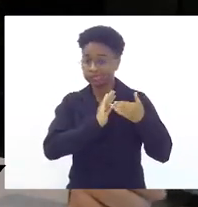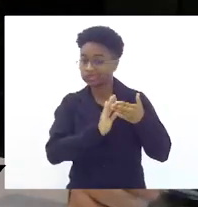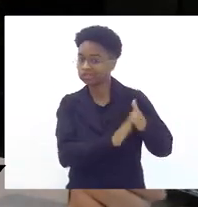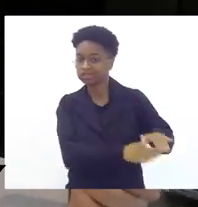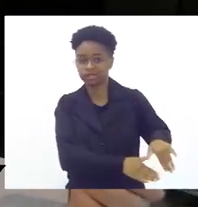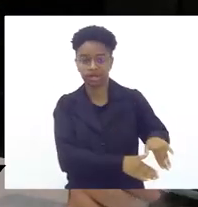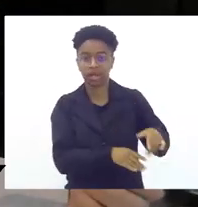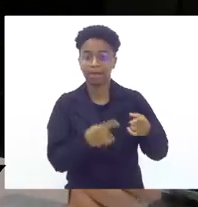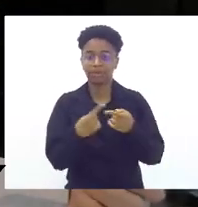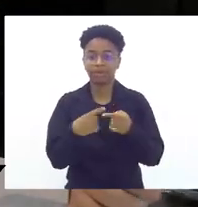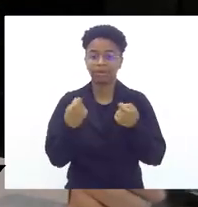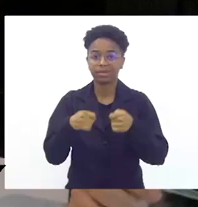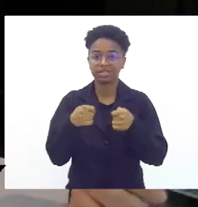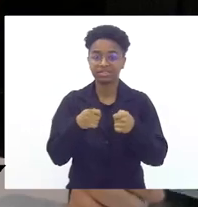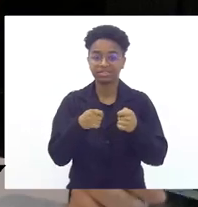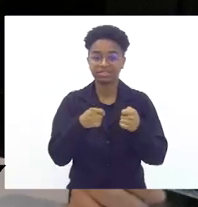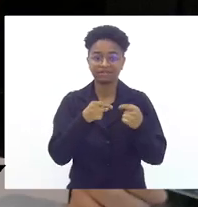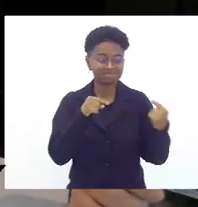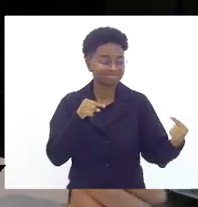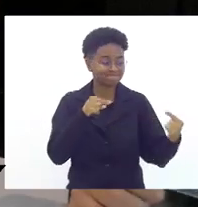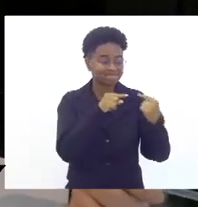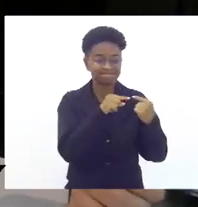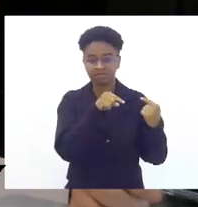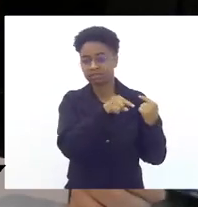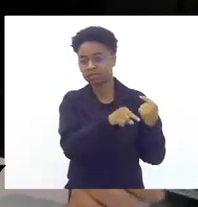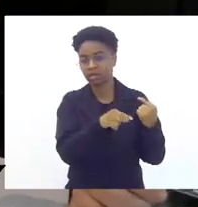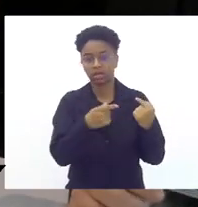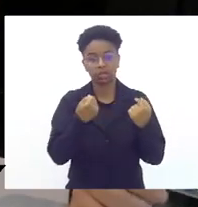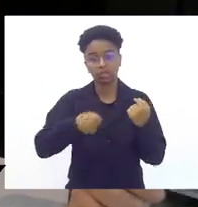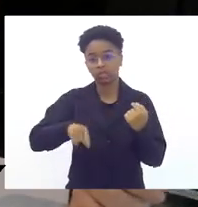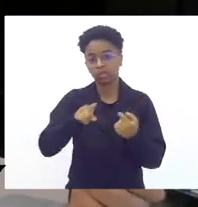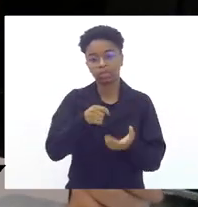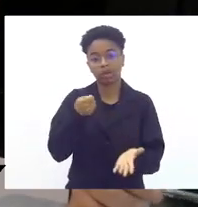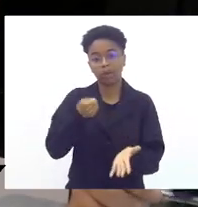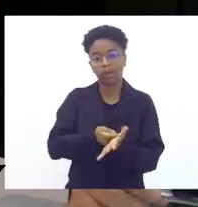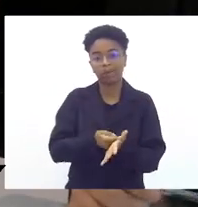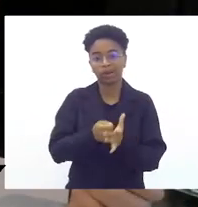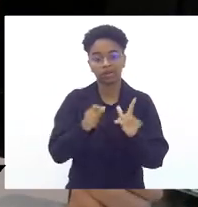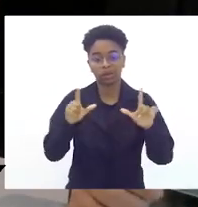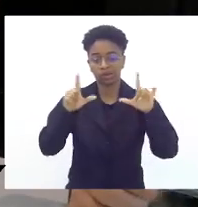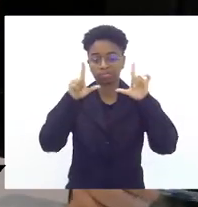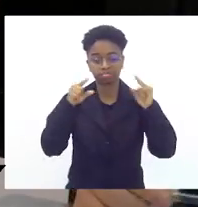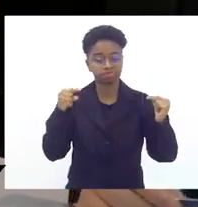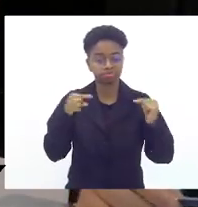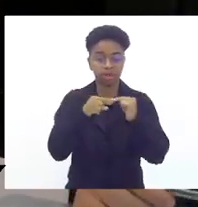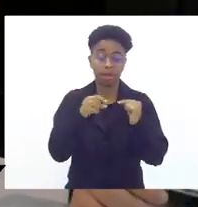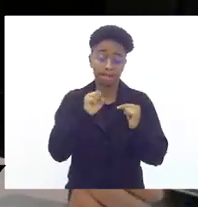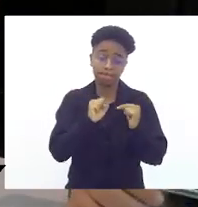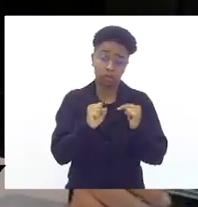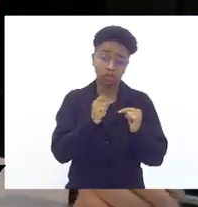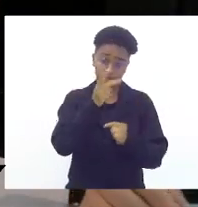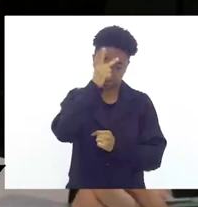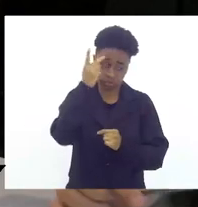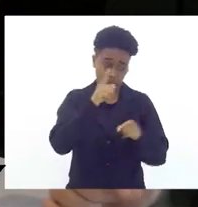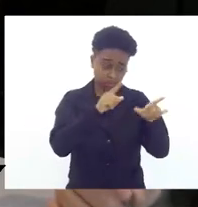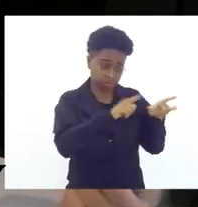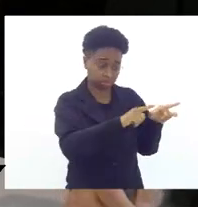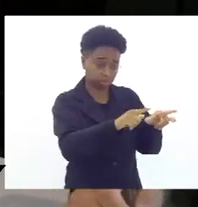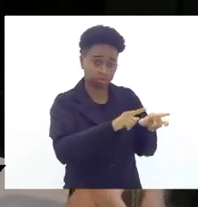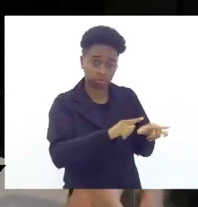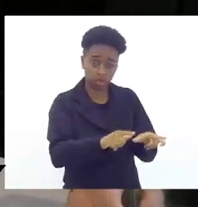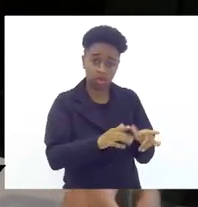ter que reconhecer alguém ela não não precisa Obrigatoriamente reconhecer alguém a pessoa pode estar ali ou não então ela precisa ser